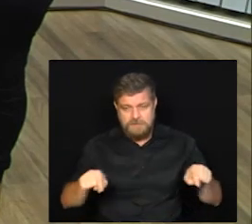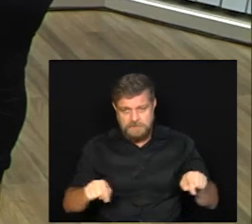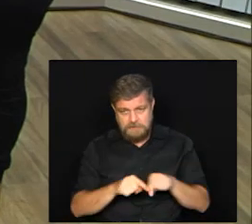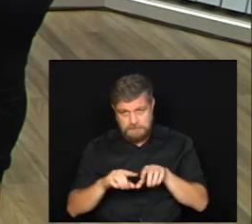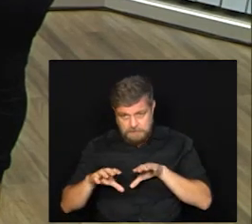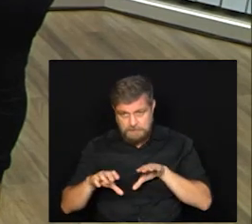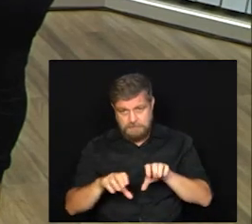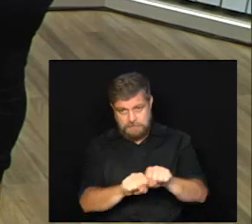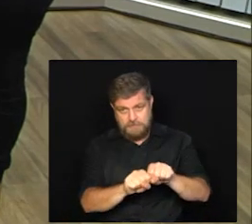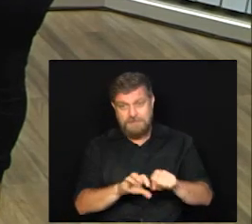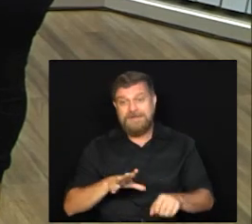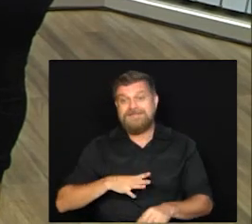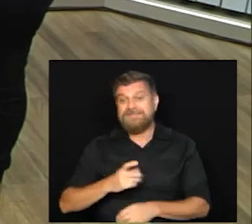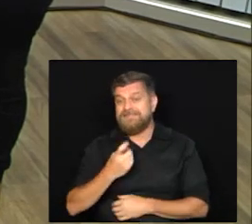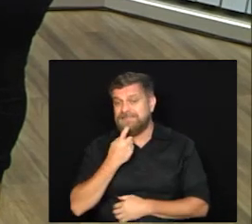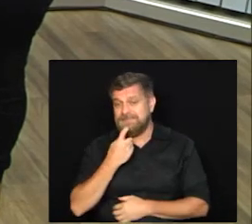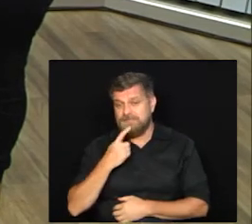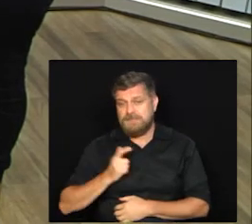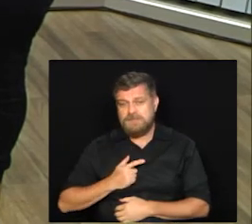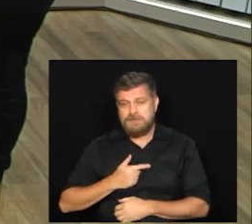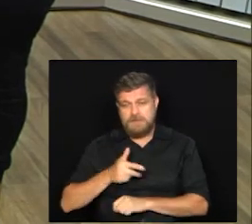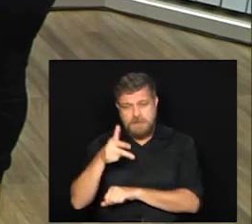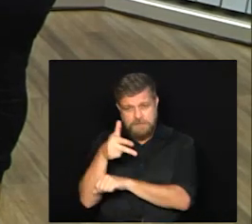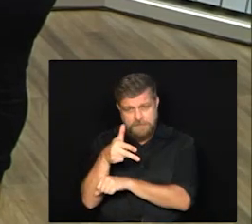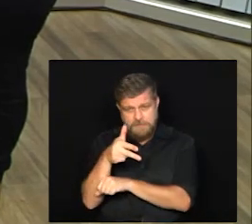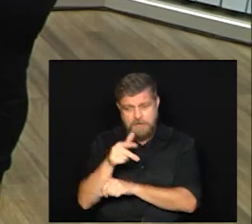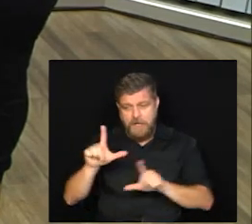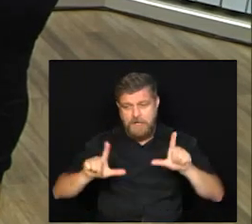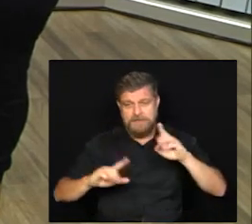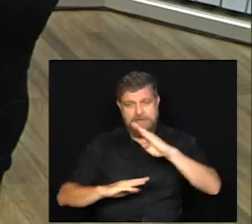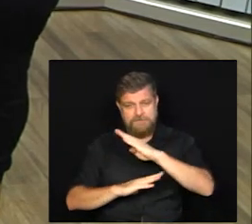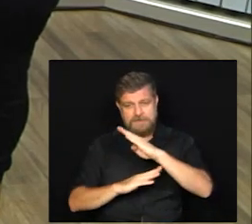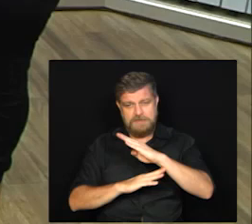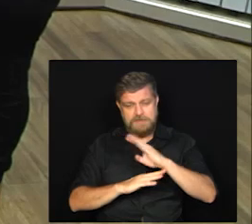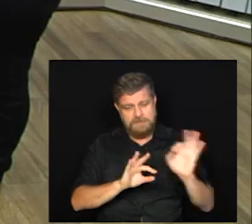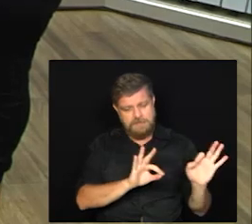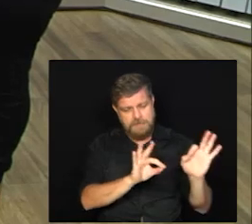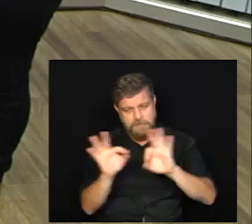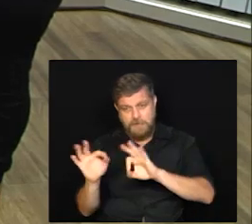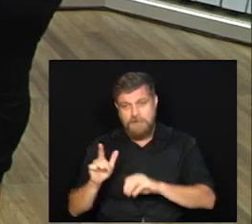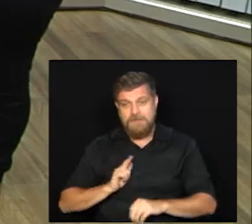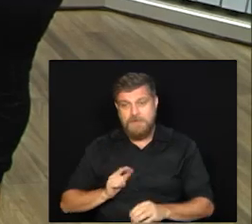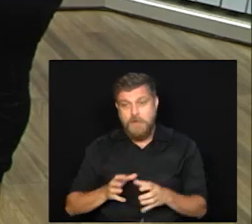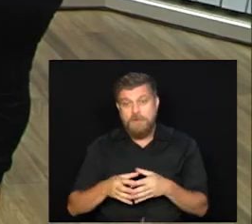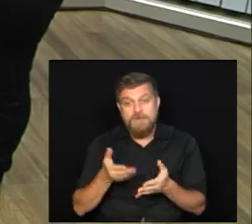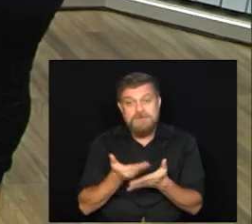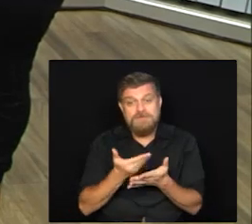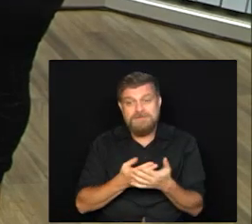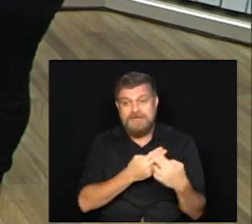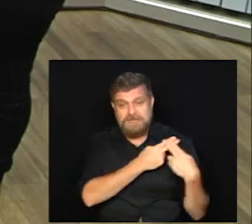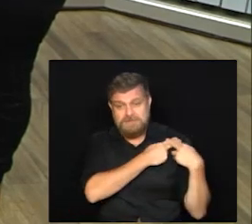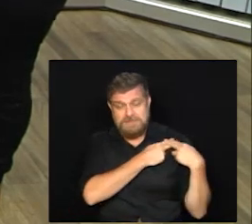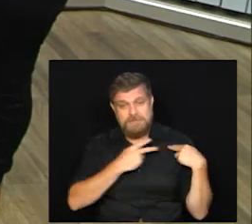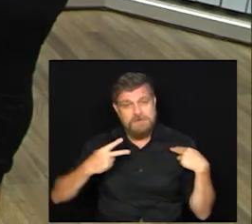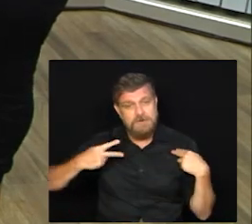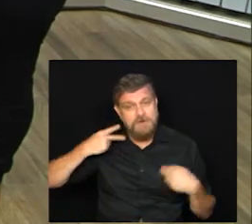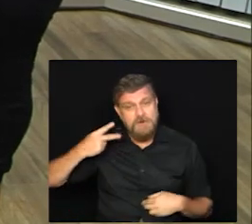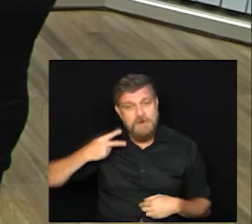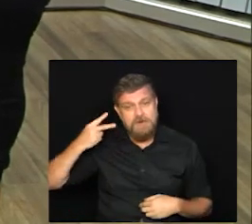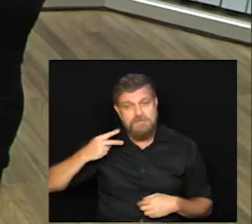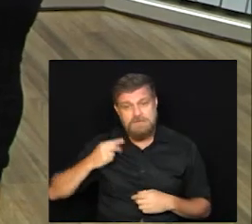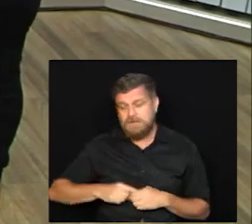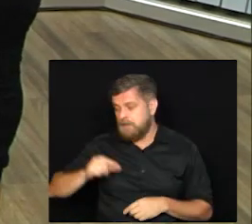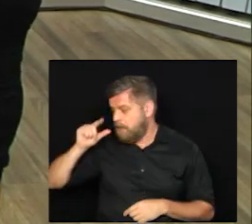público em Campinas, com transmissão ao vivo pela TV Câmara Campinas. Essa comissão de estudos é presidida pelo vereador